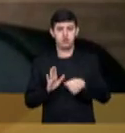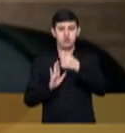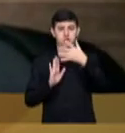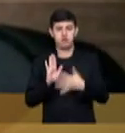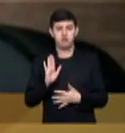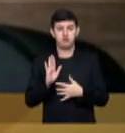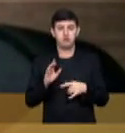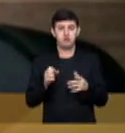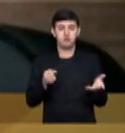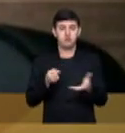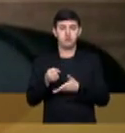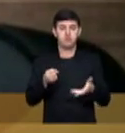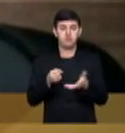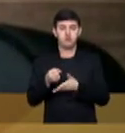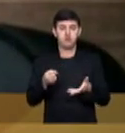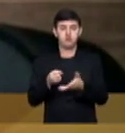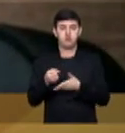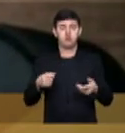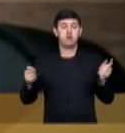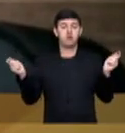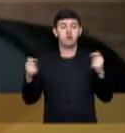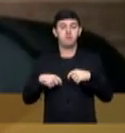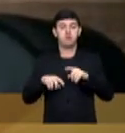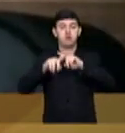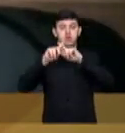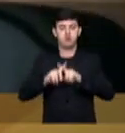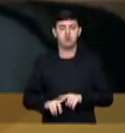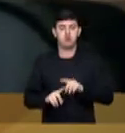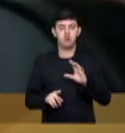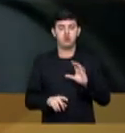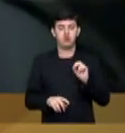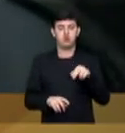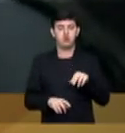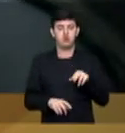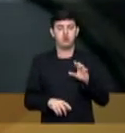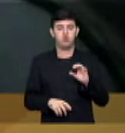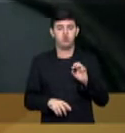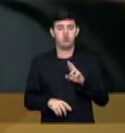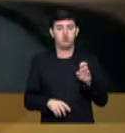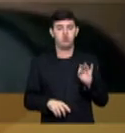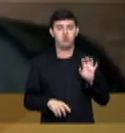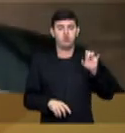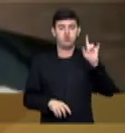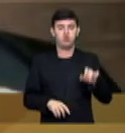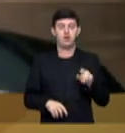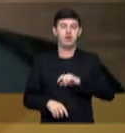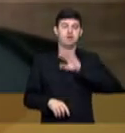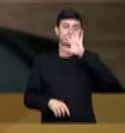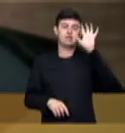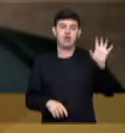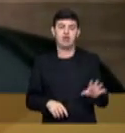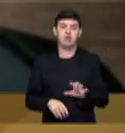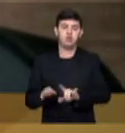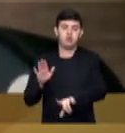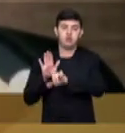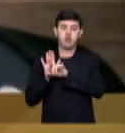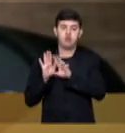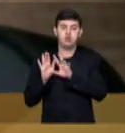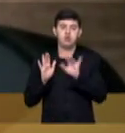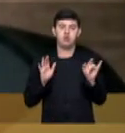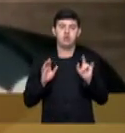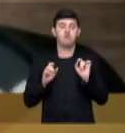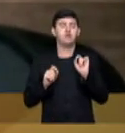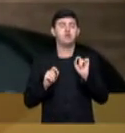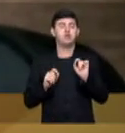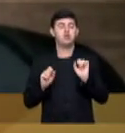justificada com base na competência concorrente de os estados legislarem sobre defesa da saúde,